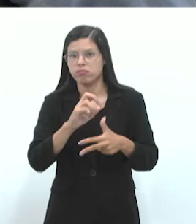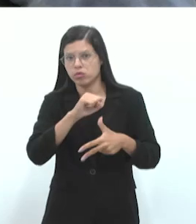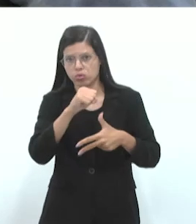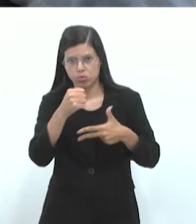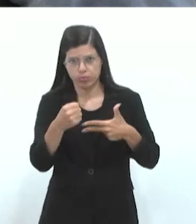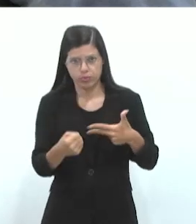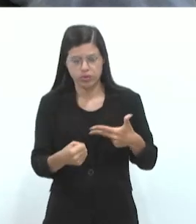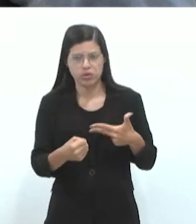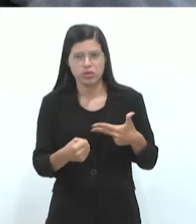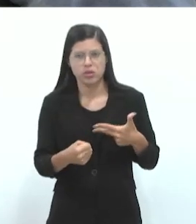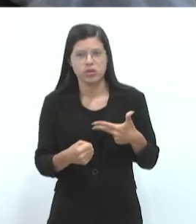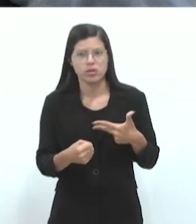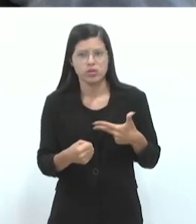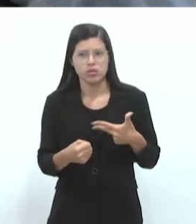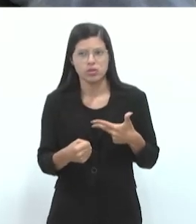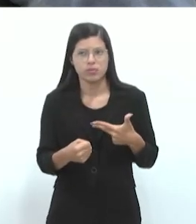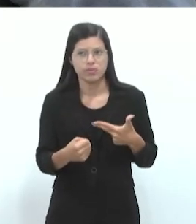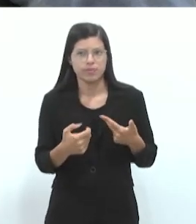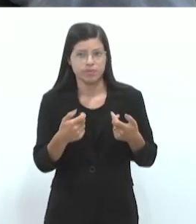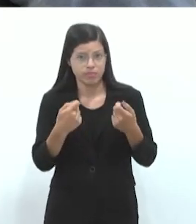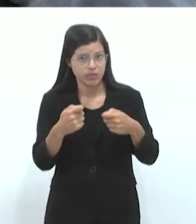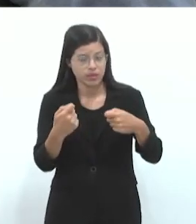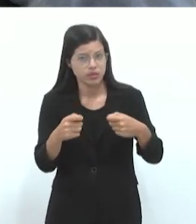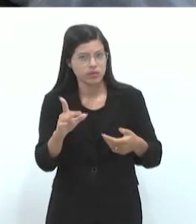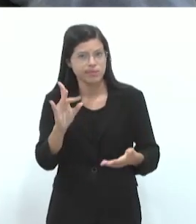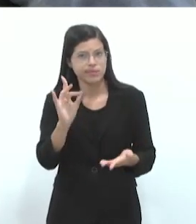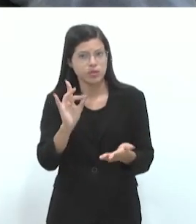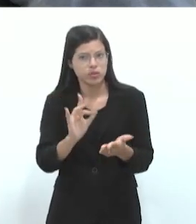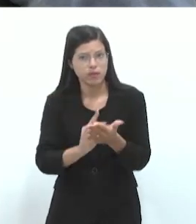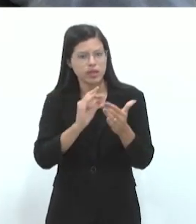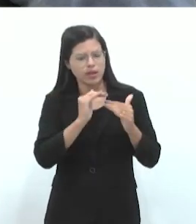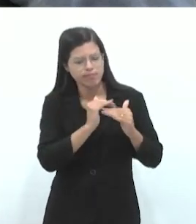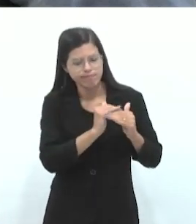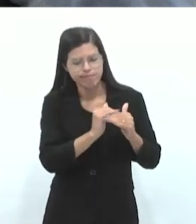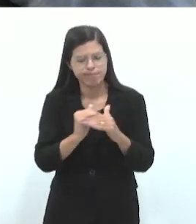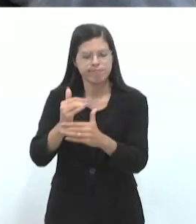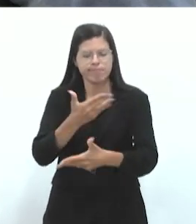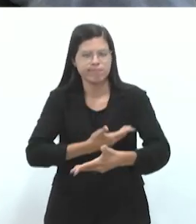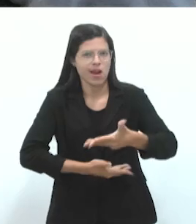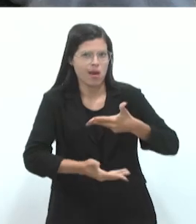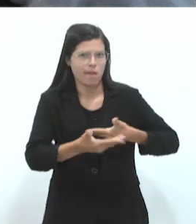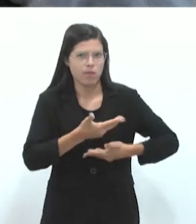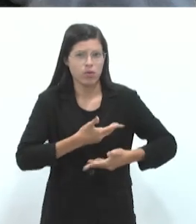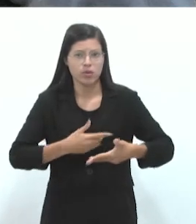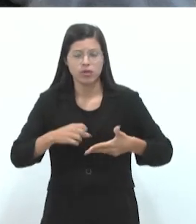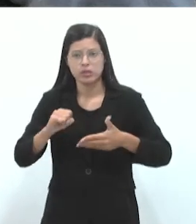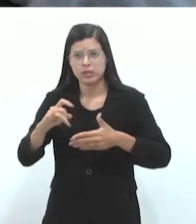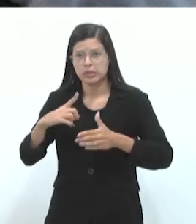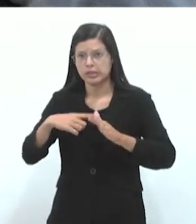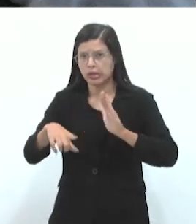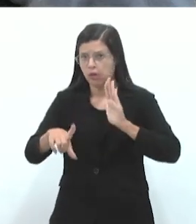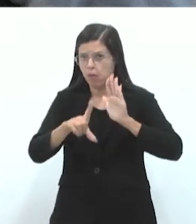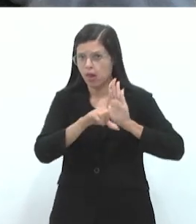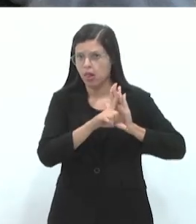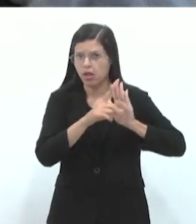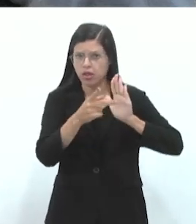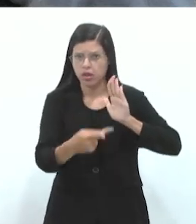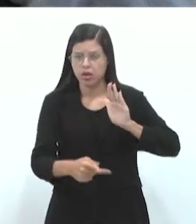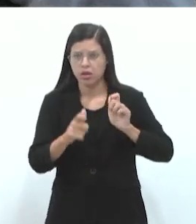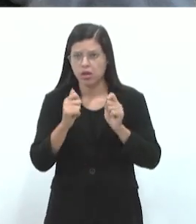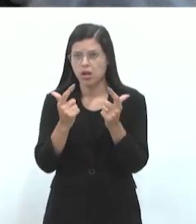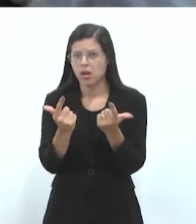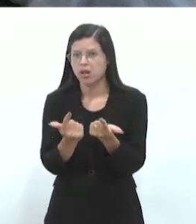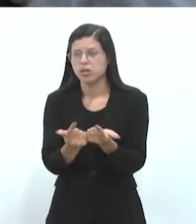ser realmente harmônicas. Se tem uma lei desta casa que está criando